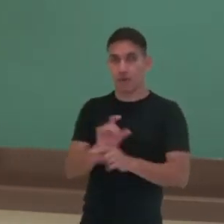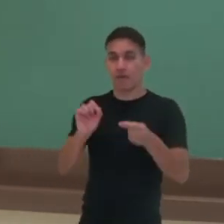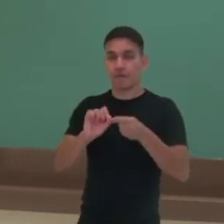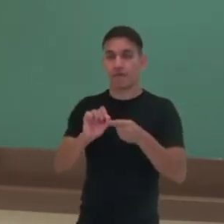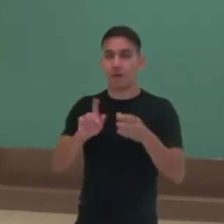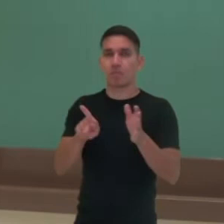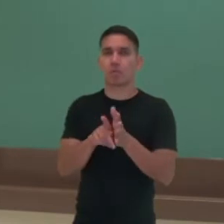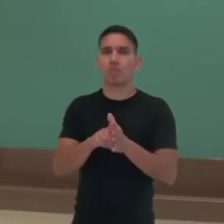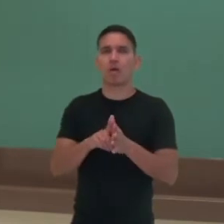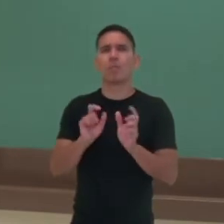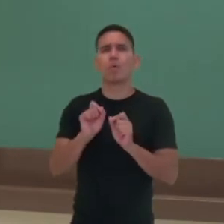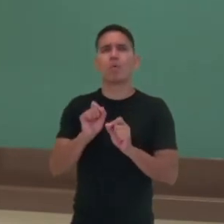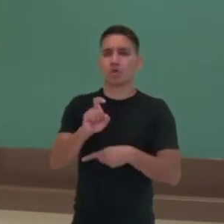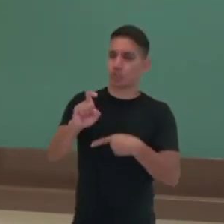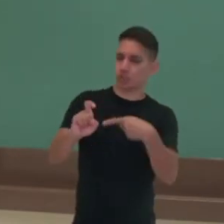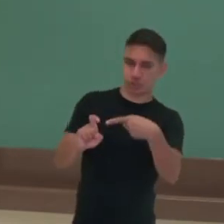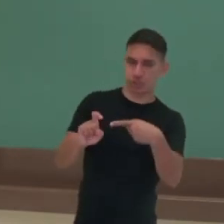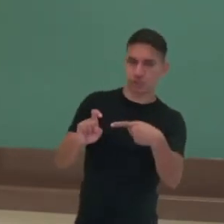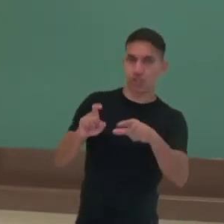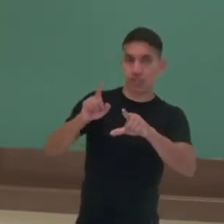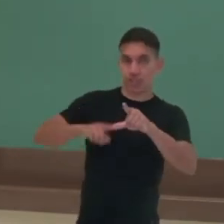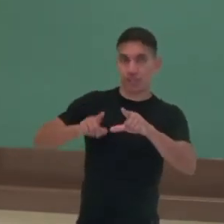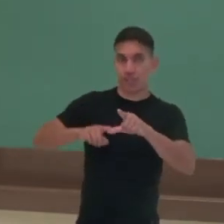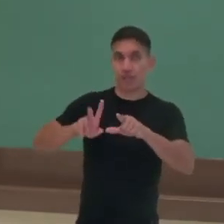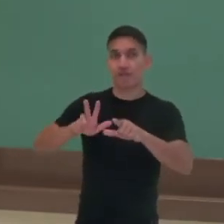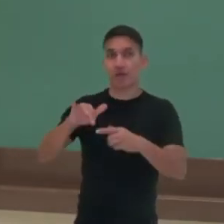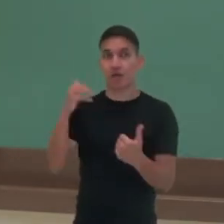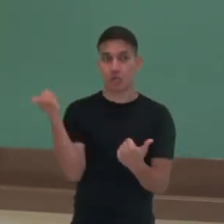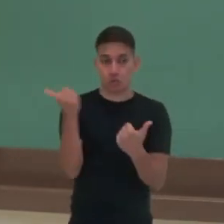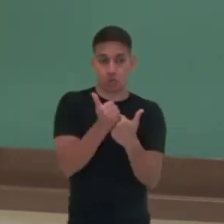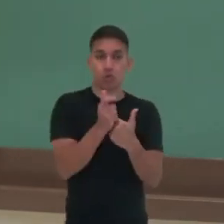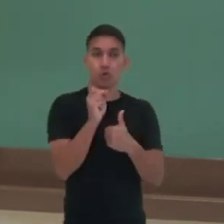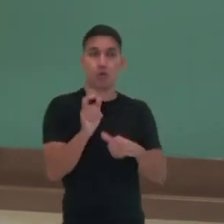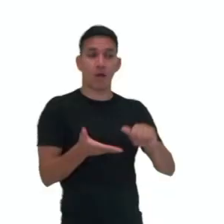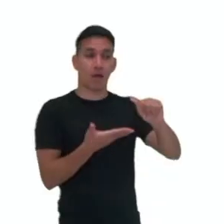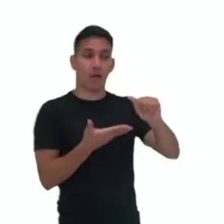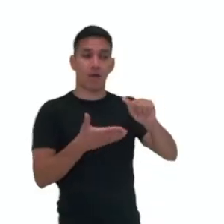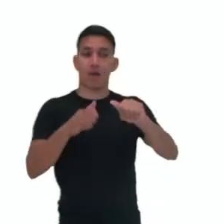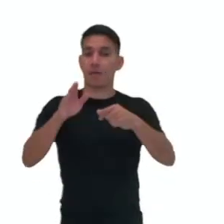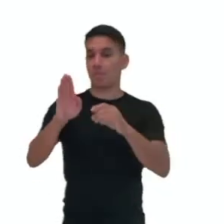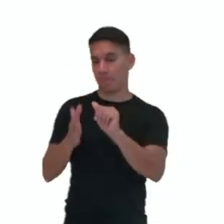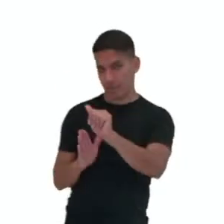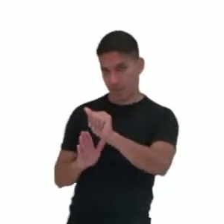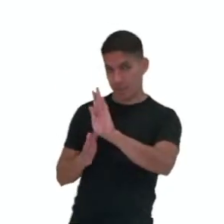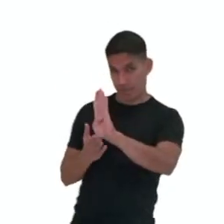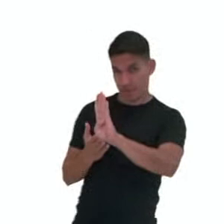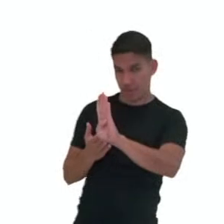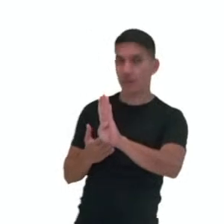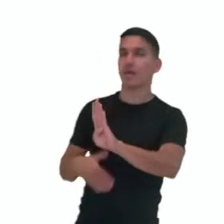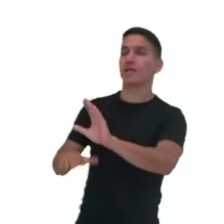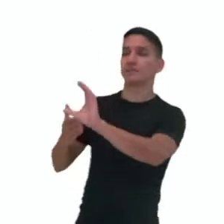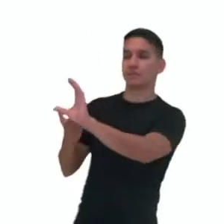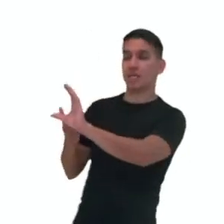variável x, nós vamos substituir o A, o B e o C